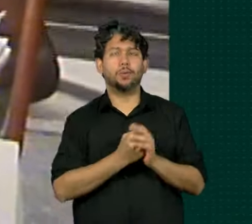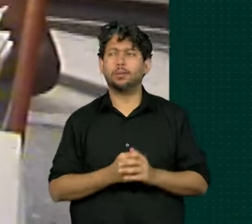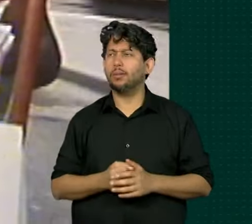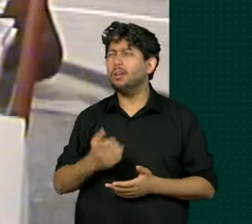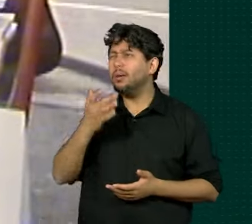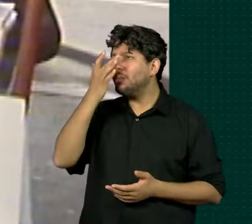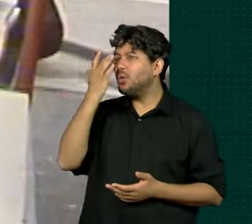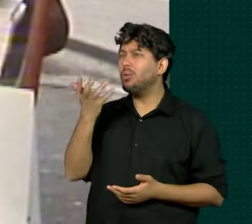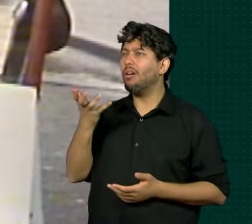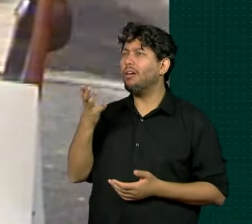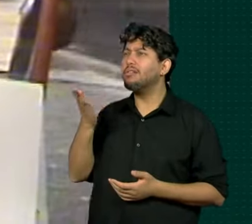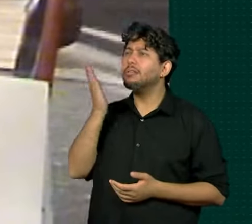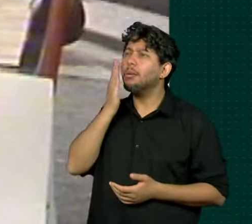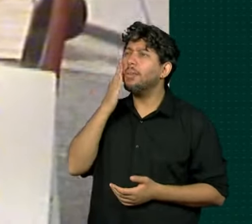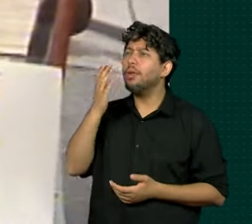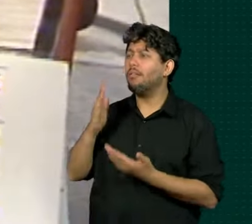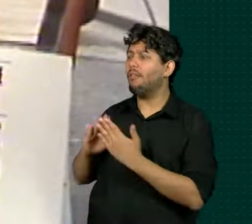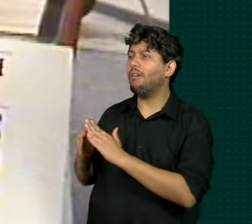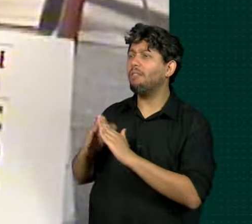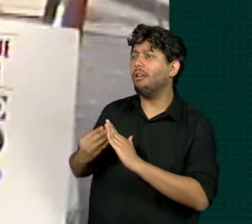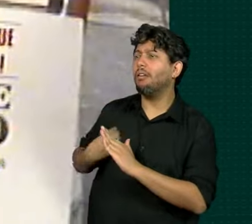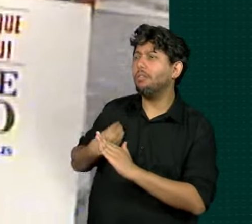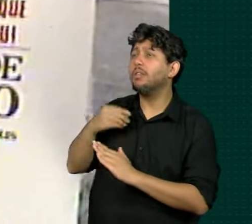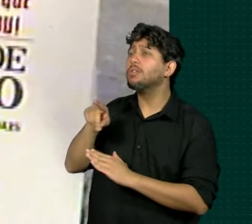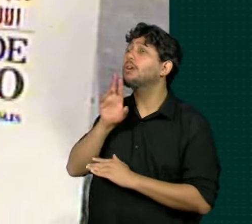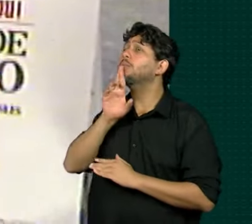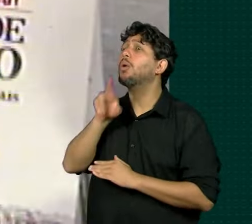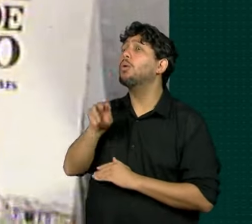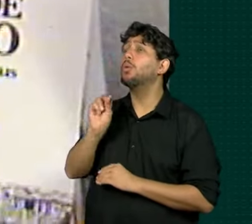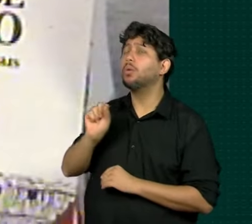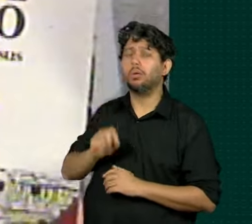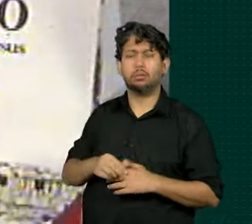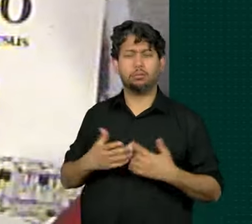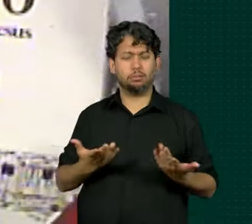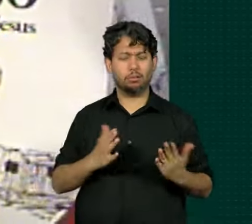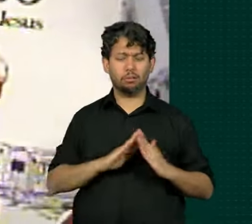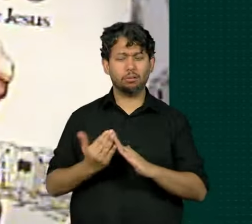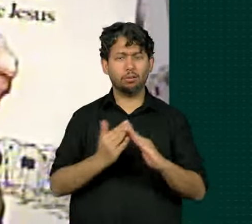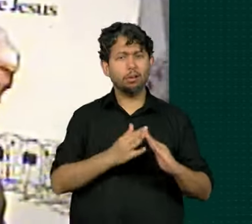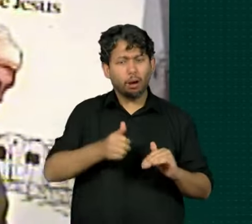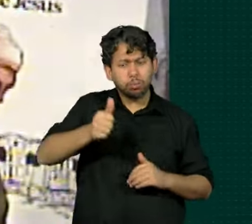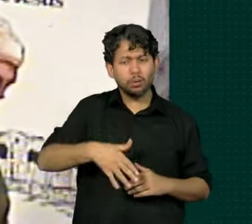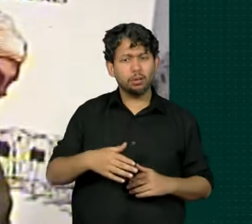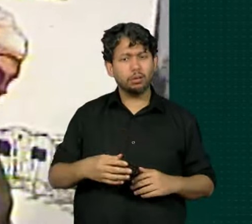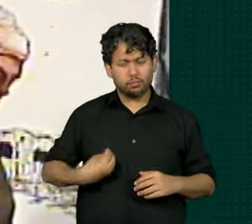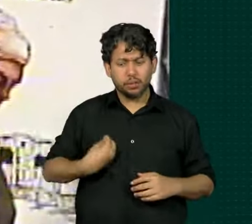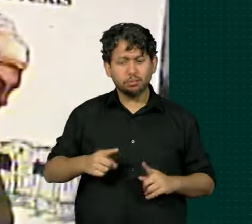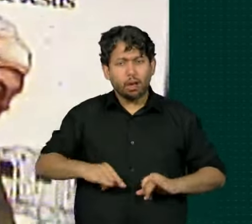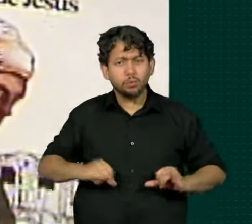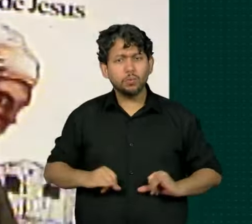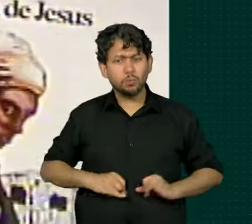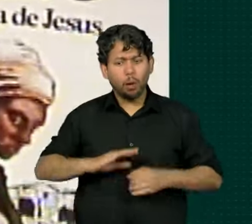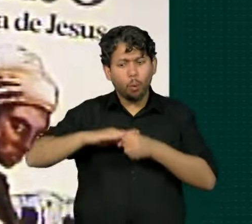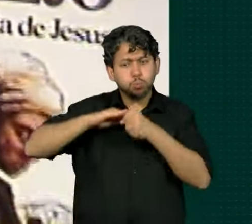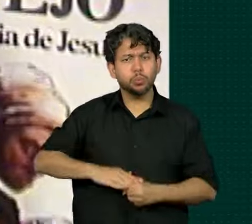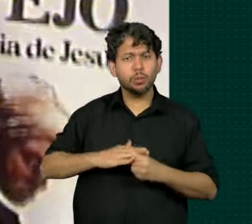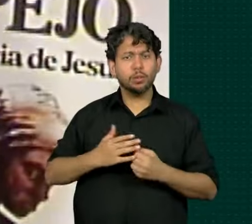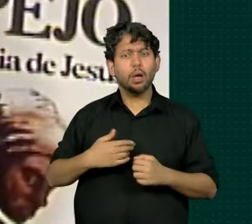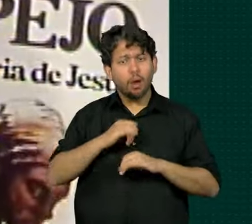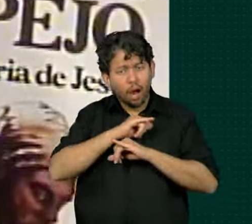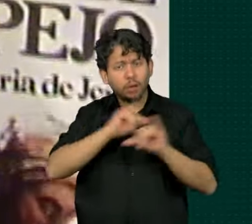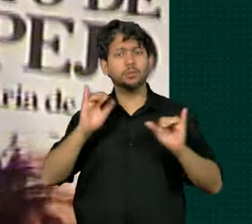eles querem saber da vida dos favelados? Respondo que a vida dos favelados é uma vida indigente, uma vida de sofrimento para todos. E aconselho a todos